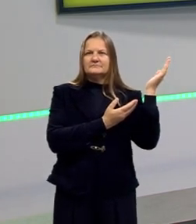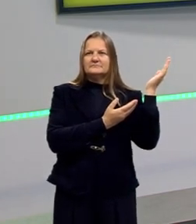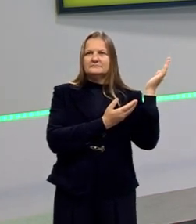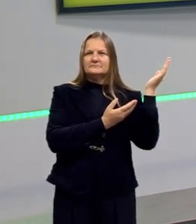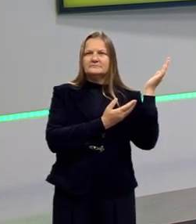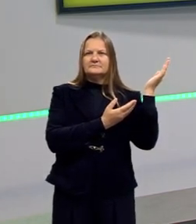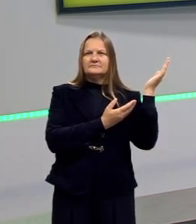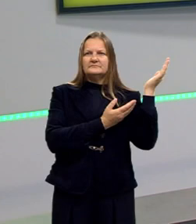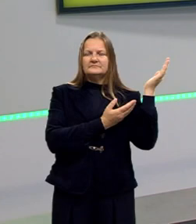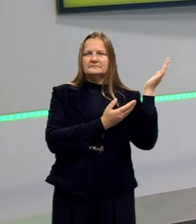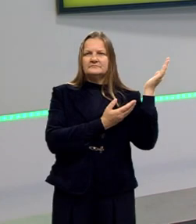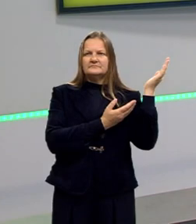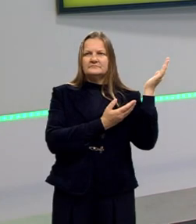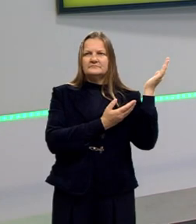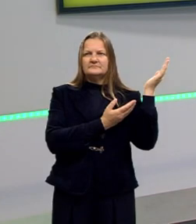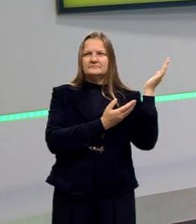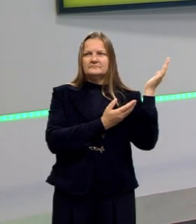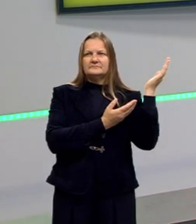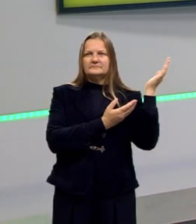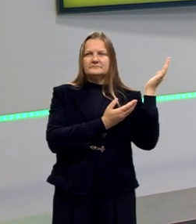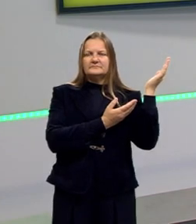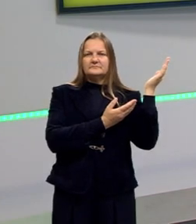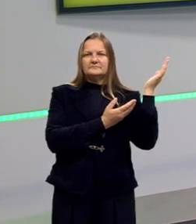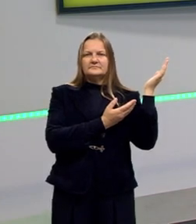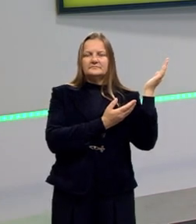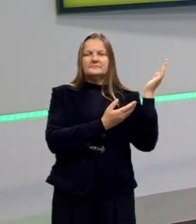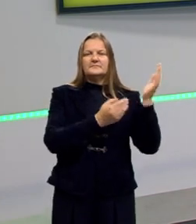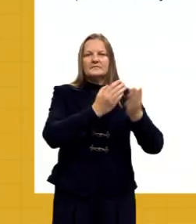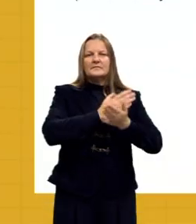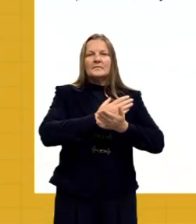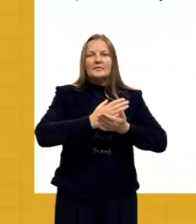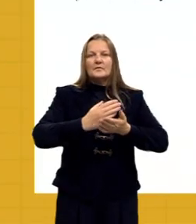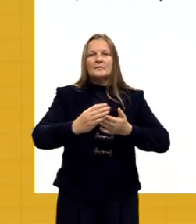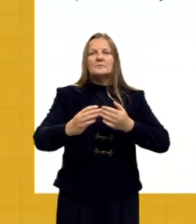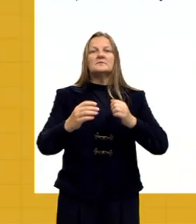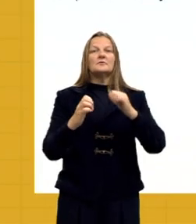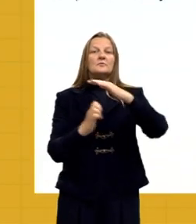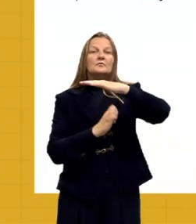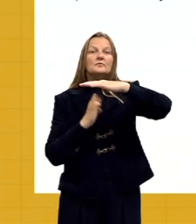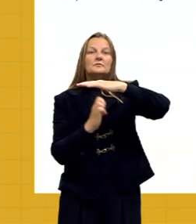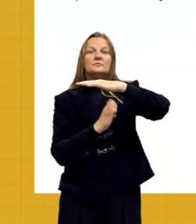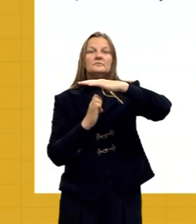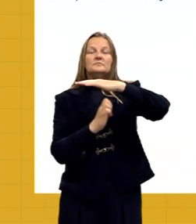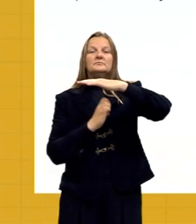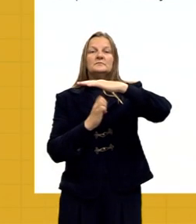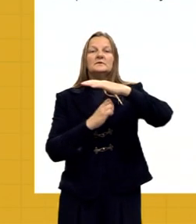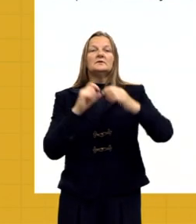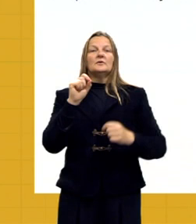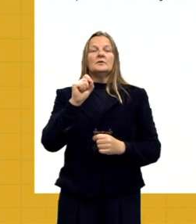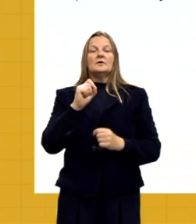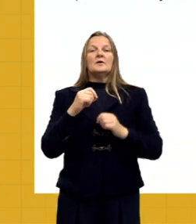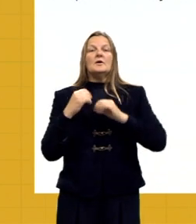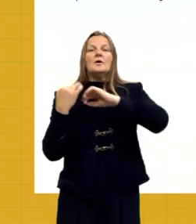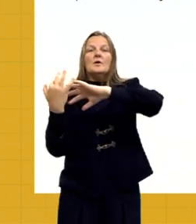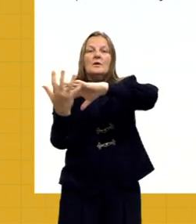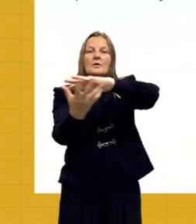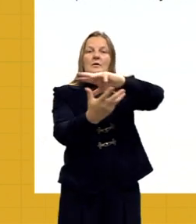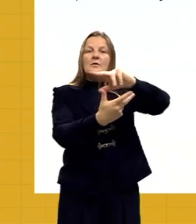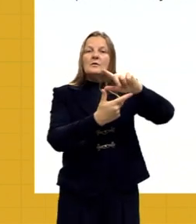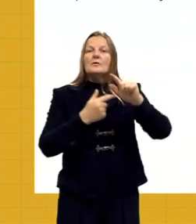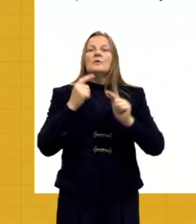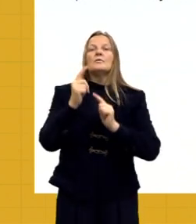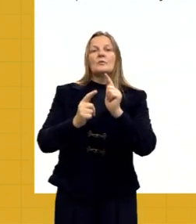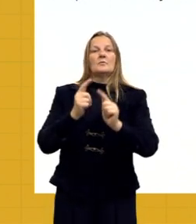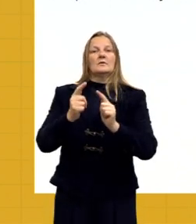e aí Nós entramos ó justamente nas empresas globais tá a gurizada